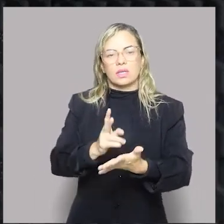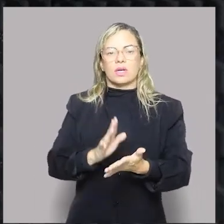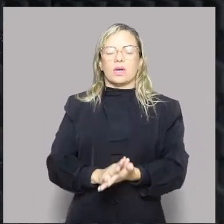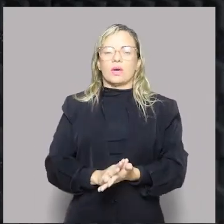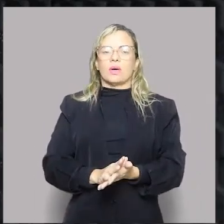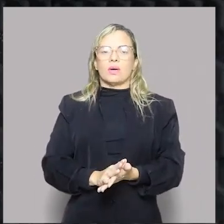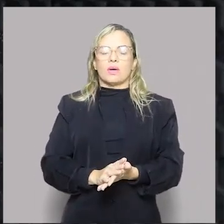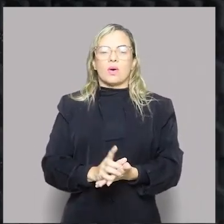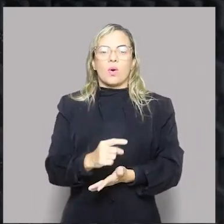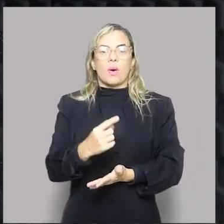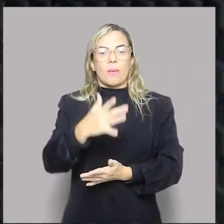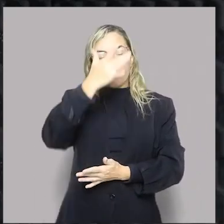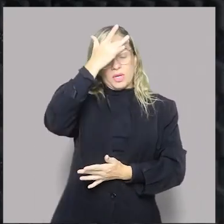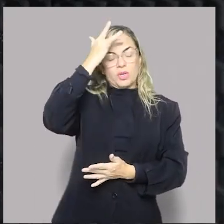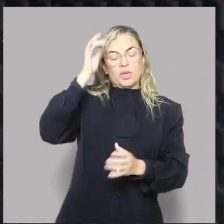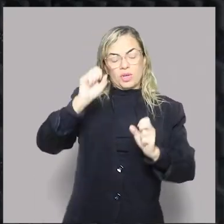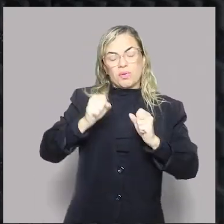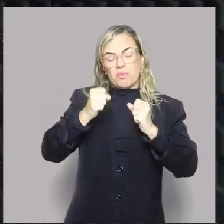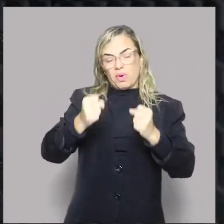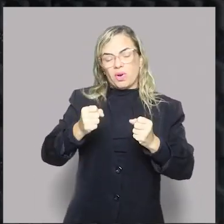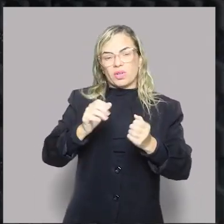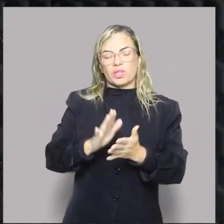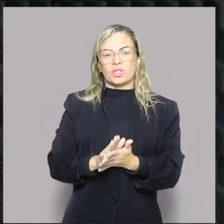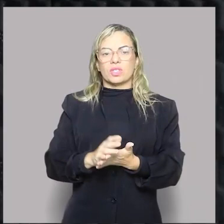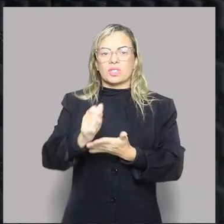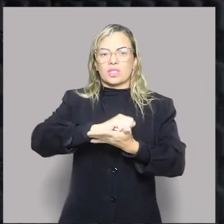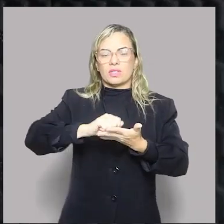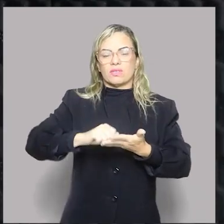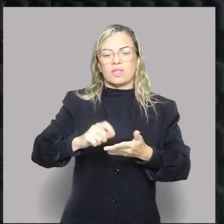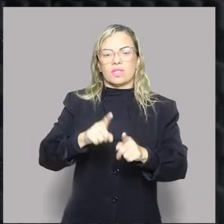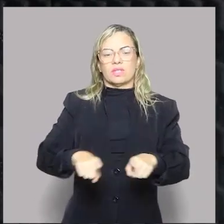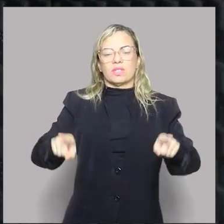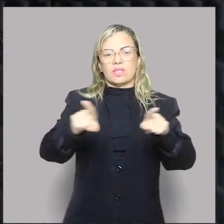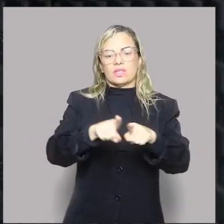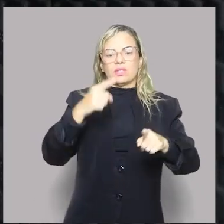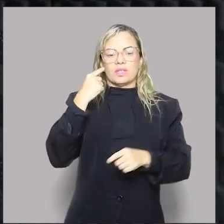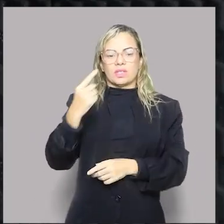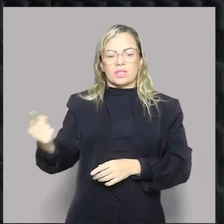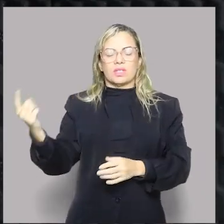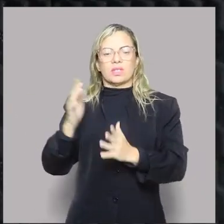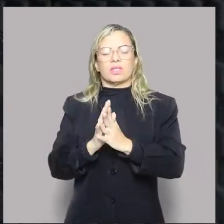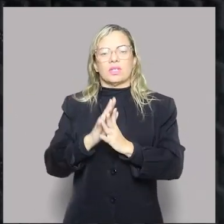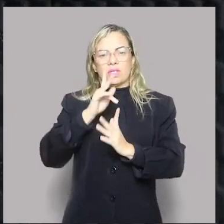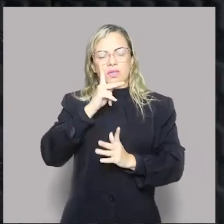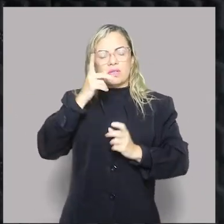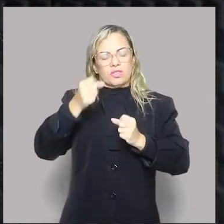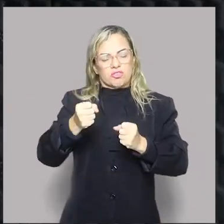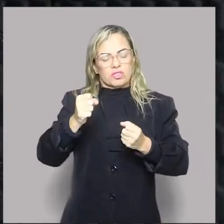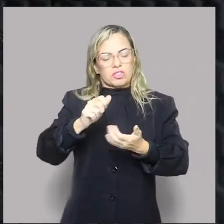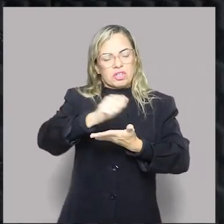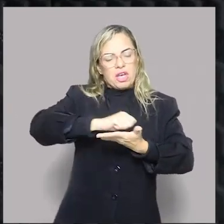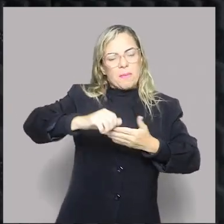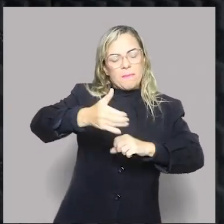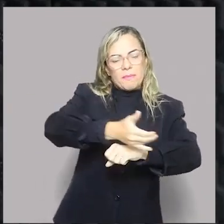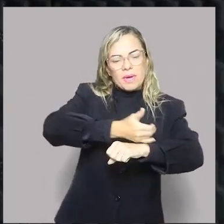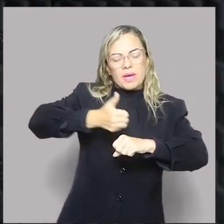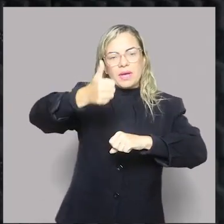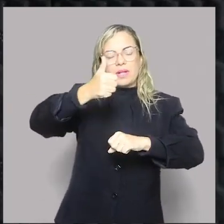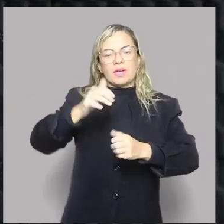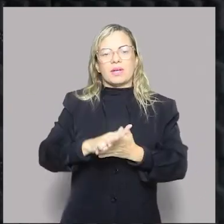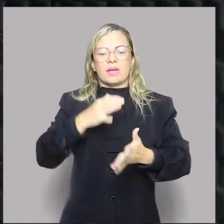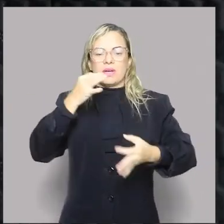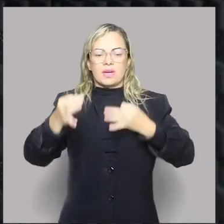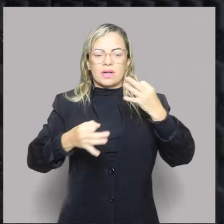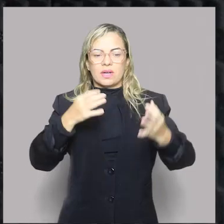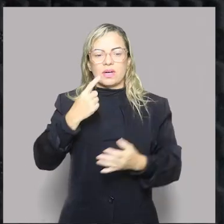seu argumento vai ficando consistente. Depois que você coloca isso, essa justificativa, você opta por colocar o que